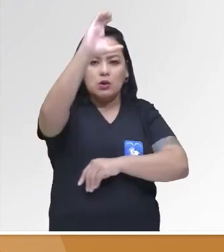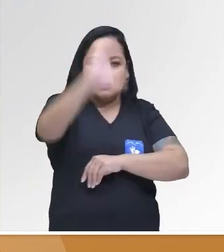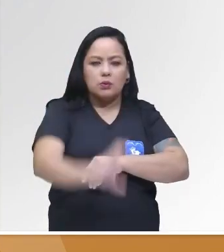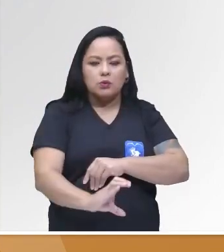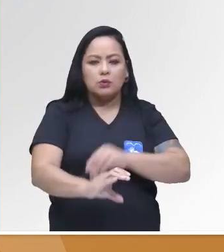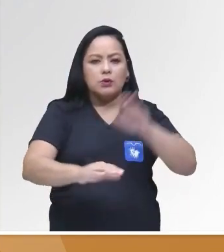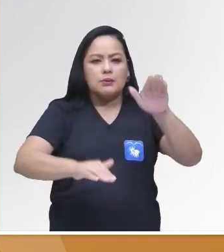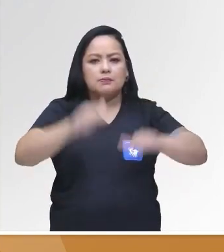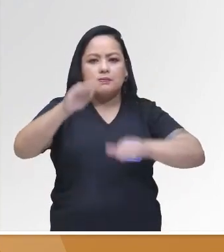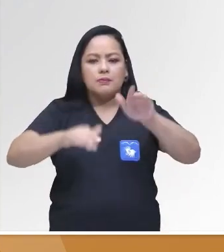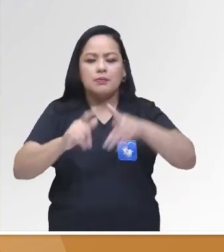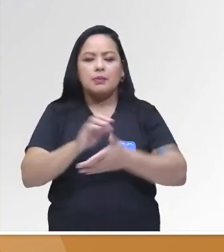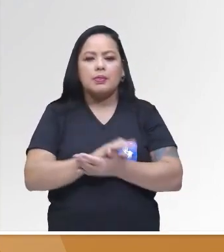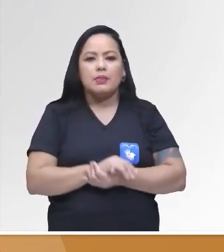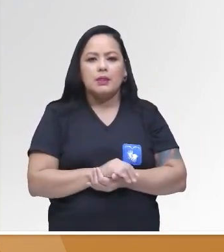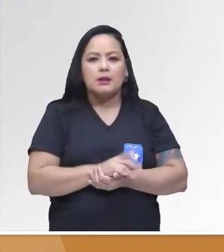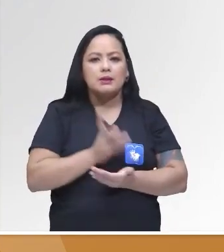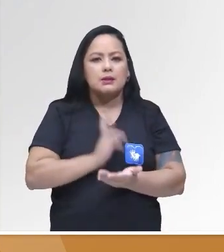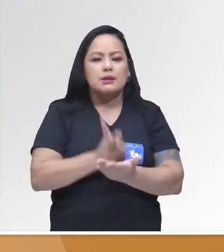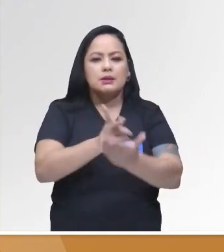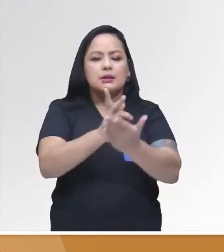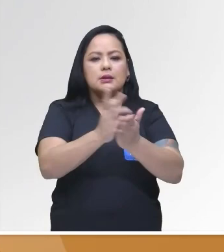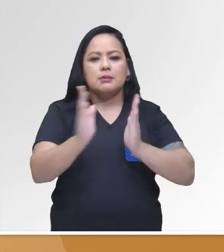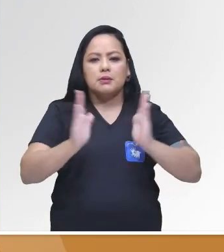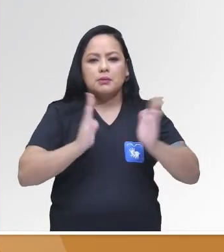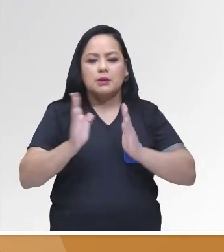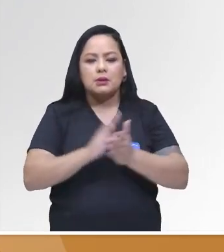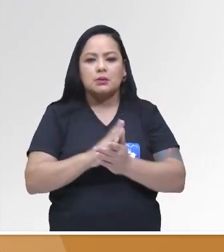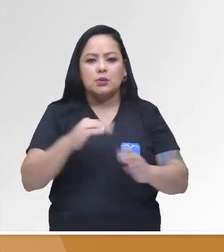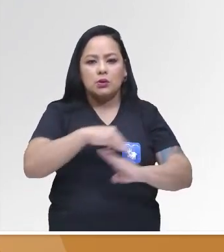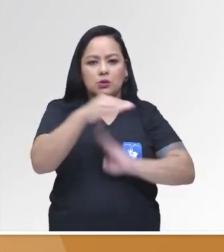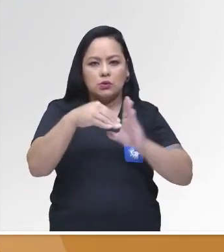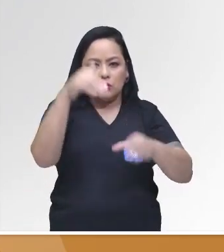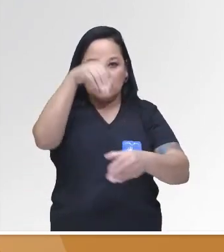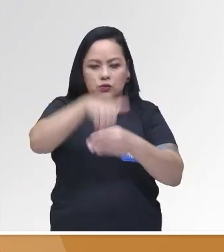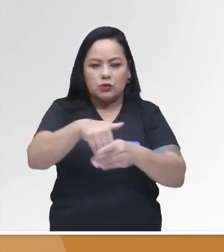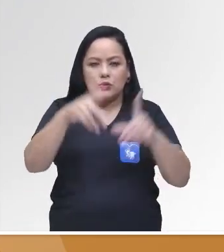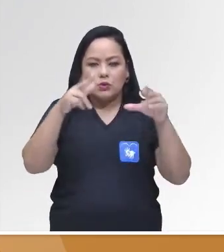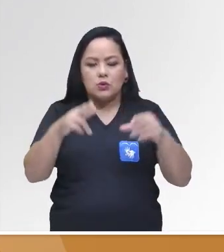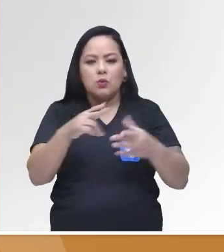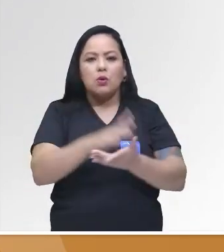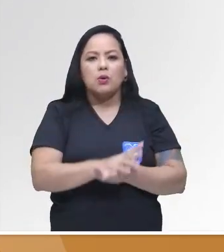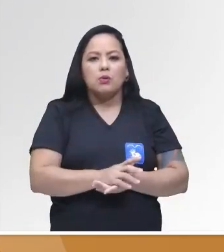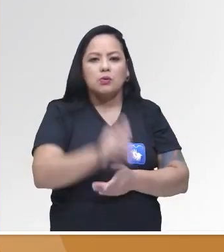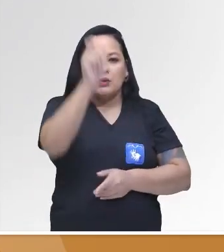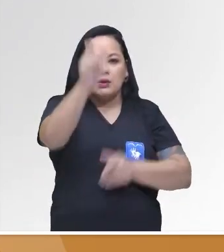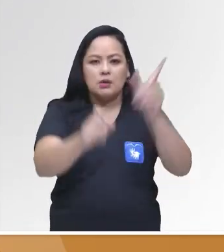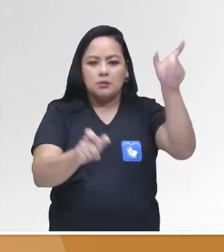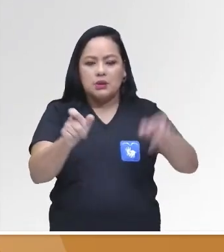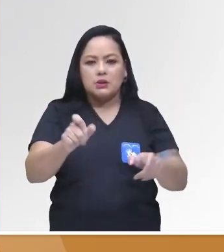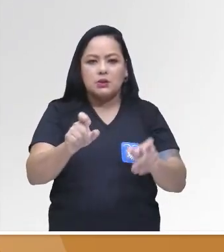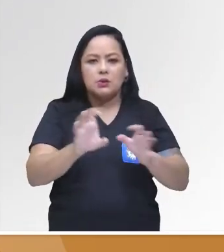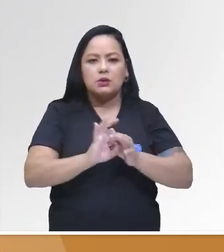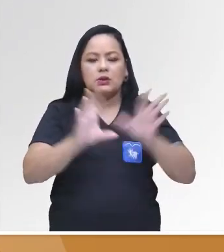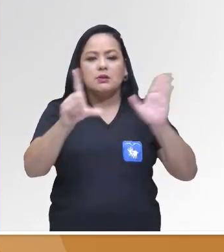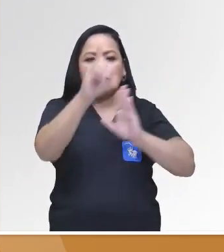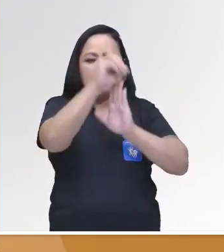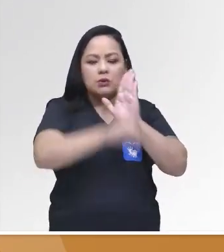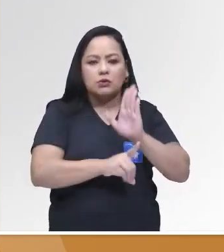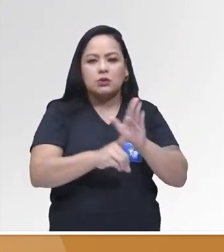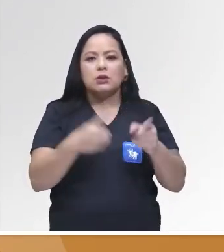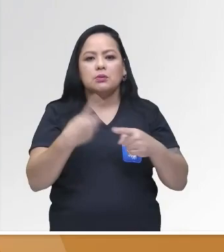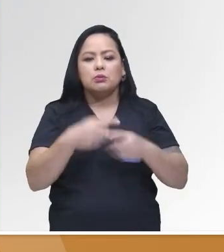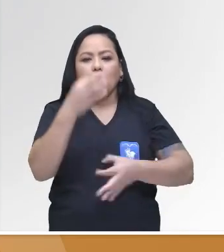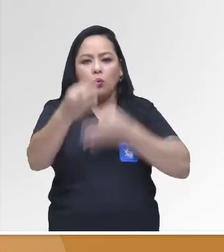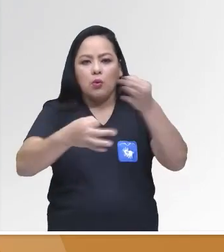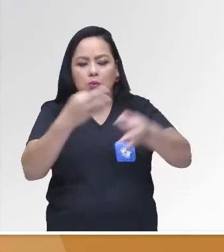alternados periodicamente. Todos os votos têm o mesmo peso e os eleitores são livres para exercer o seu direito, segundo a sua própria